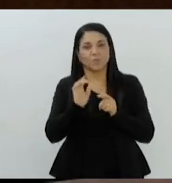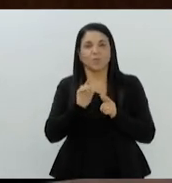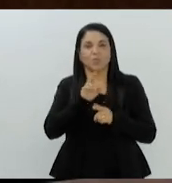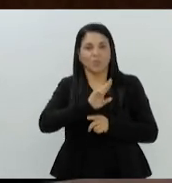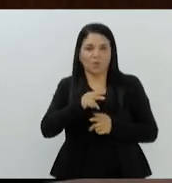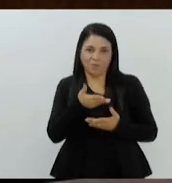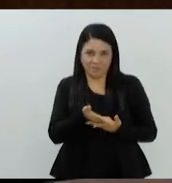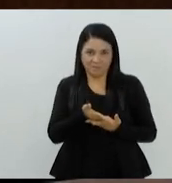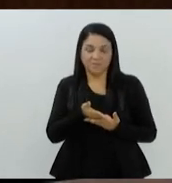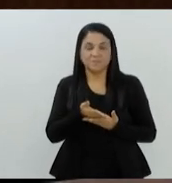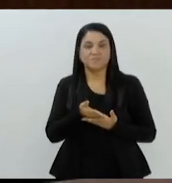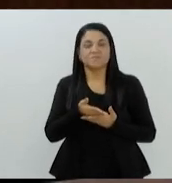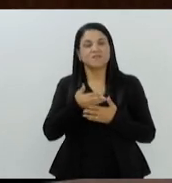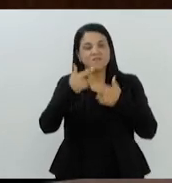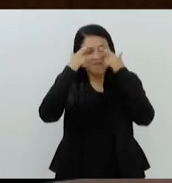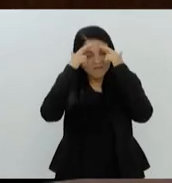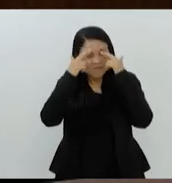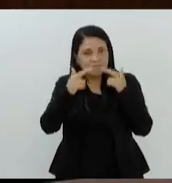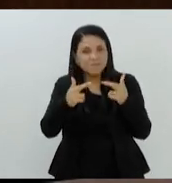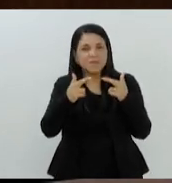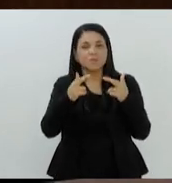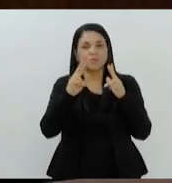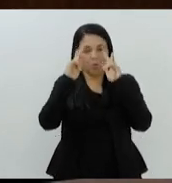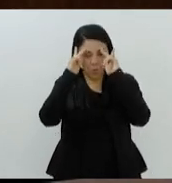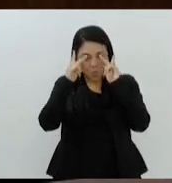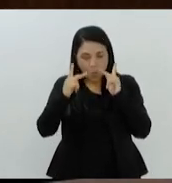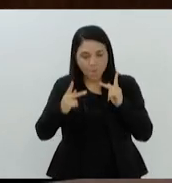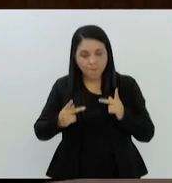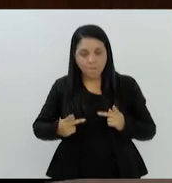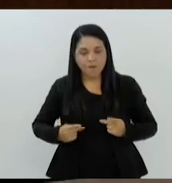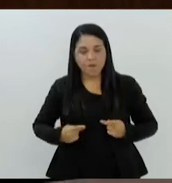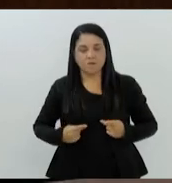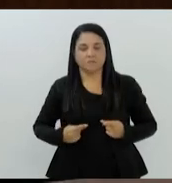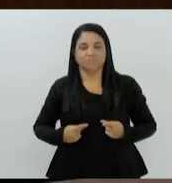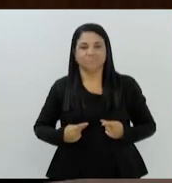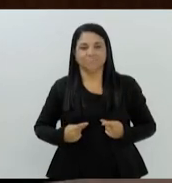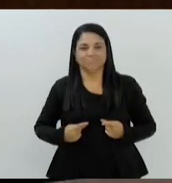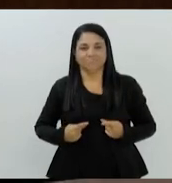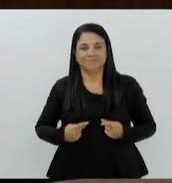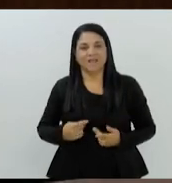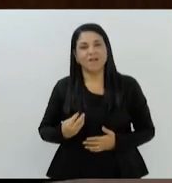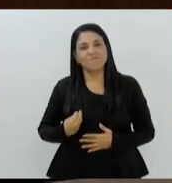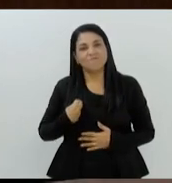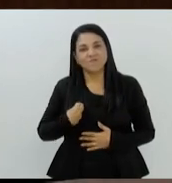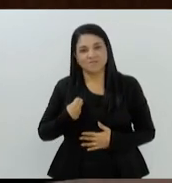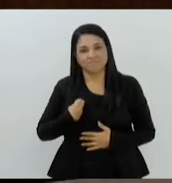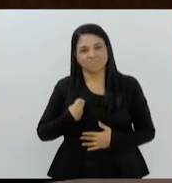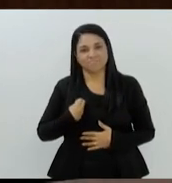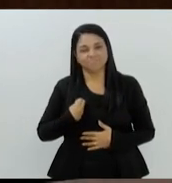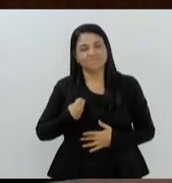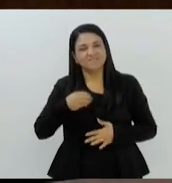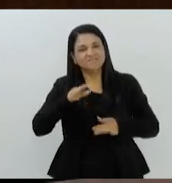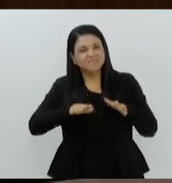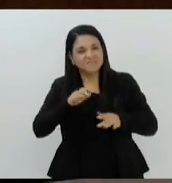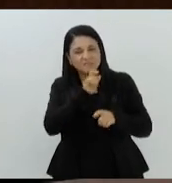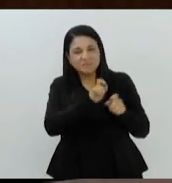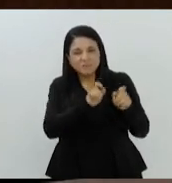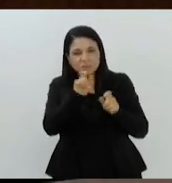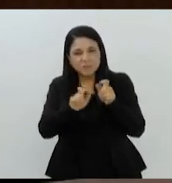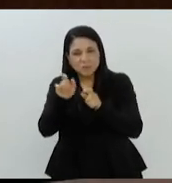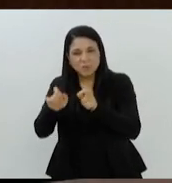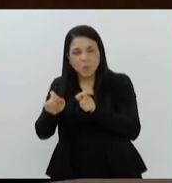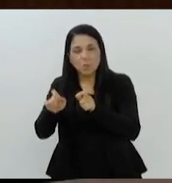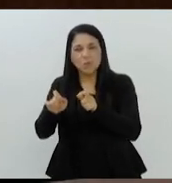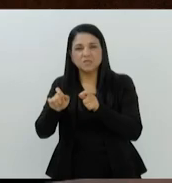humanidade e mais respeito à vida. Porque, às vezes, as pessoas são tratadas, mesmo